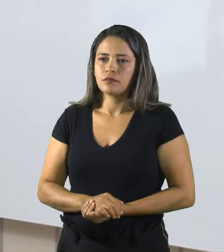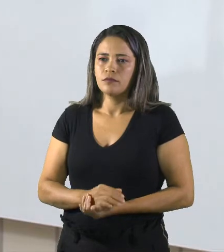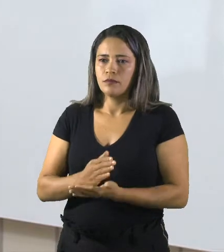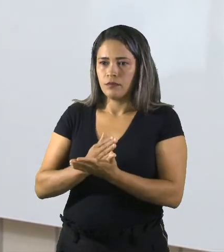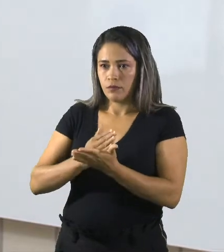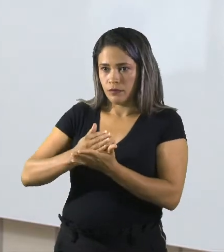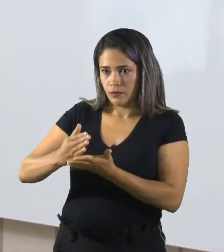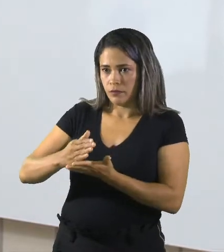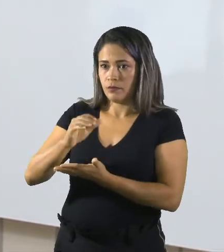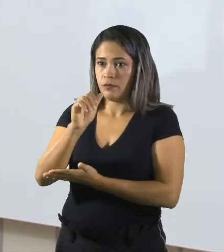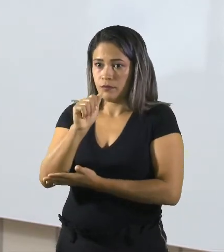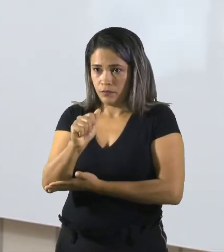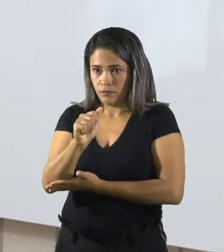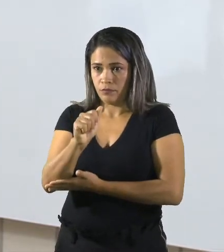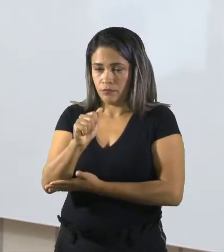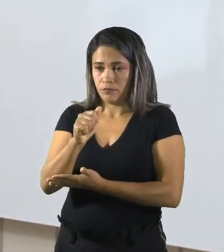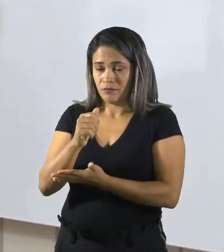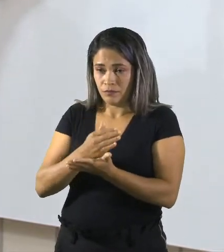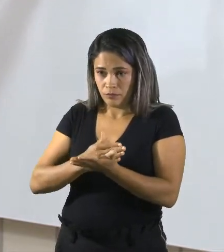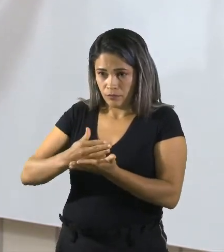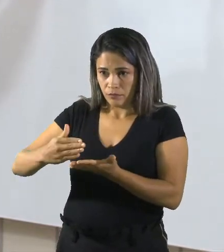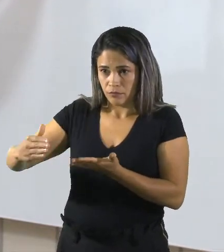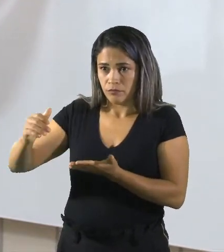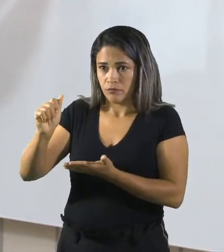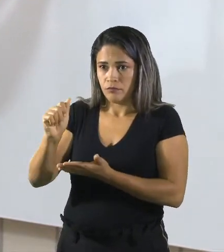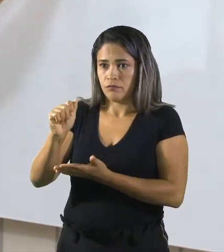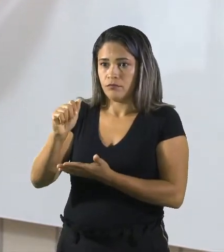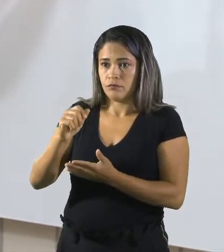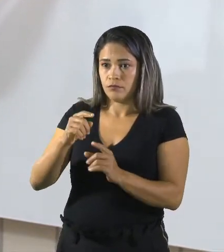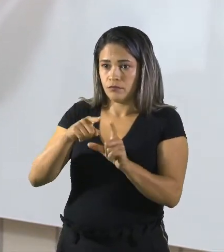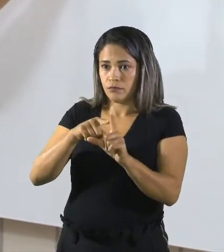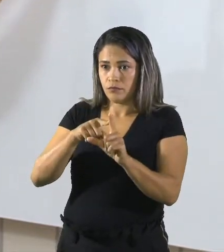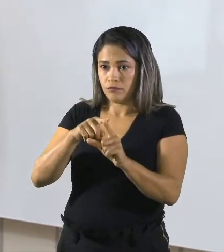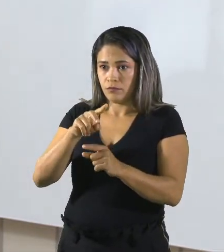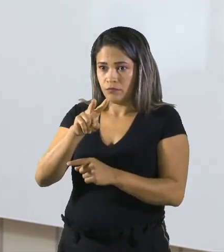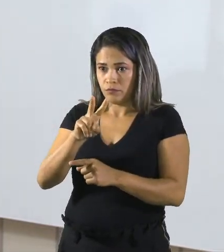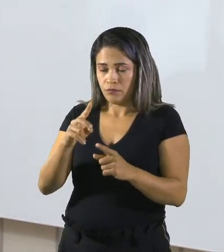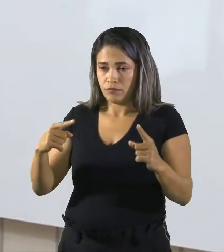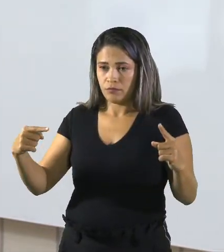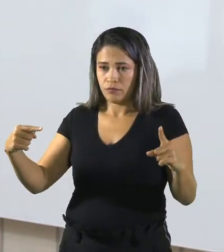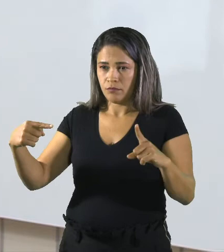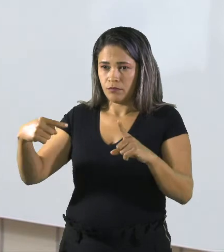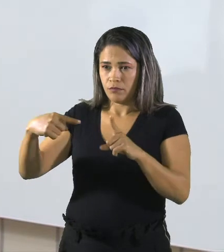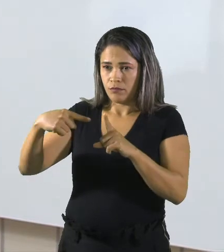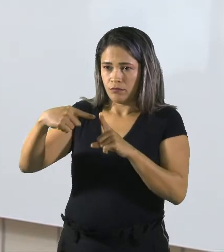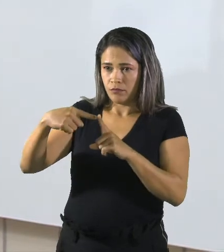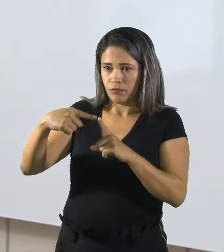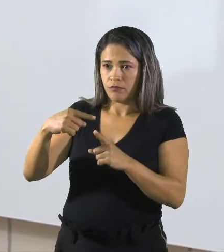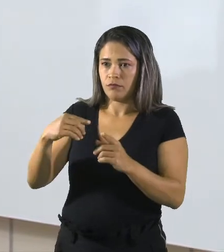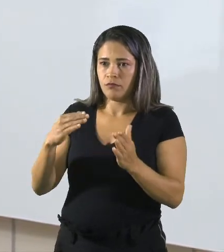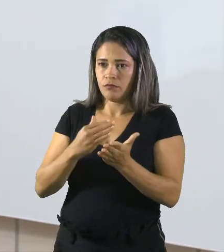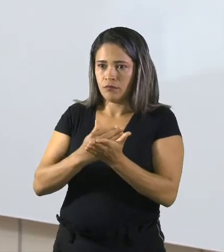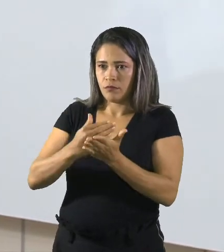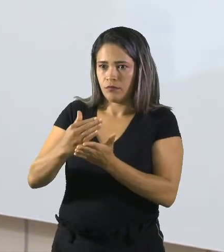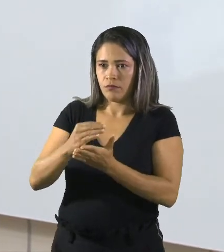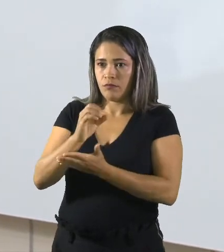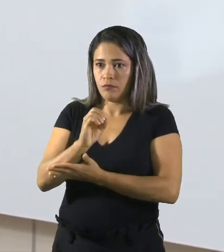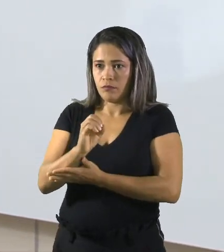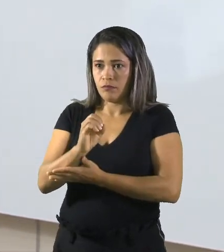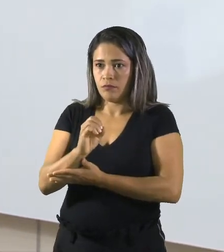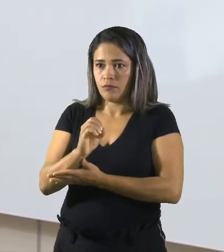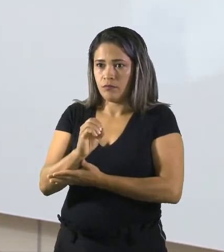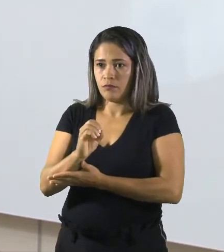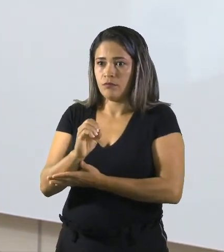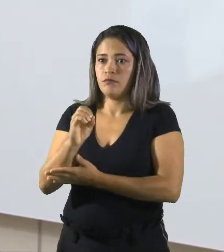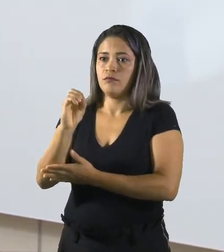ponto A, ele tem o vértice O e ele passa também pelo ponto C. E para eu